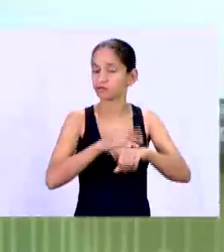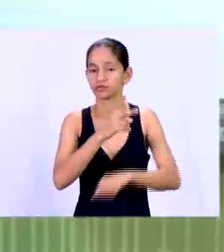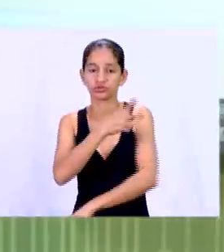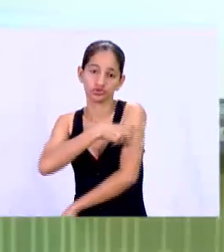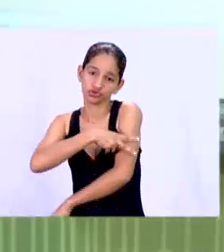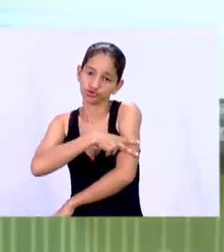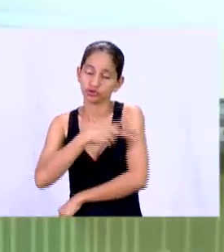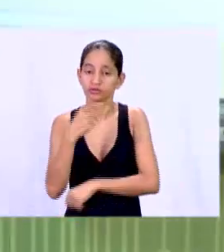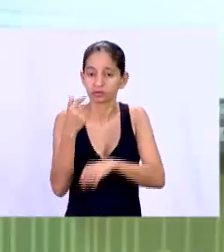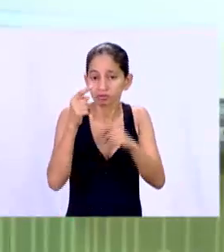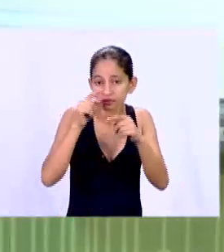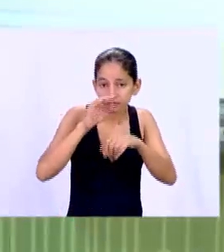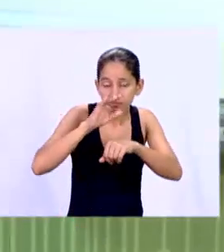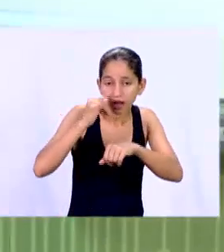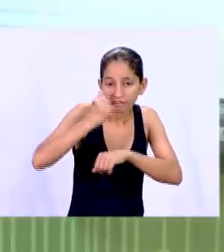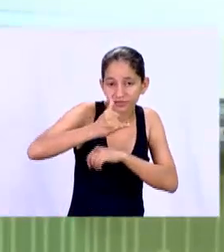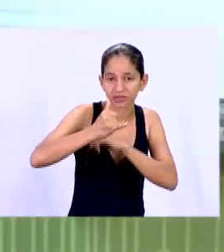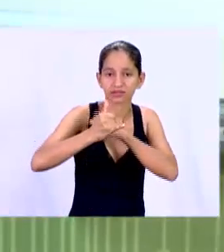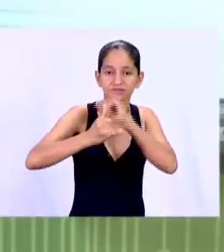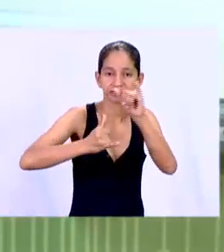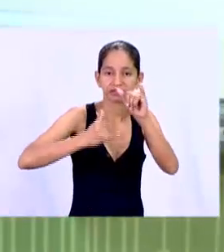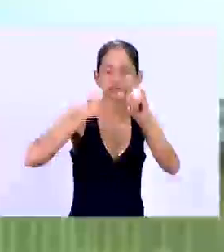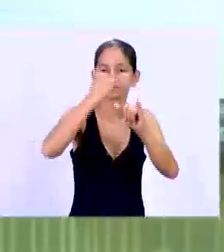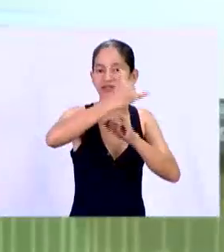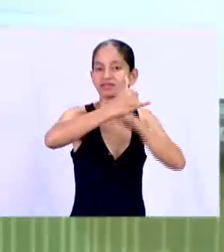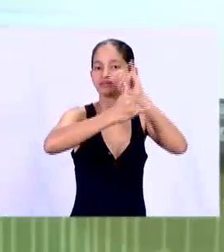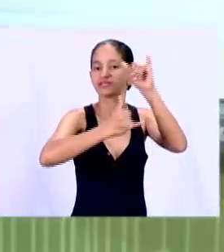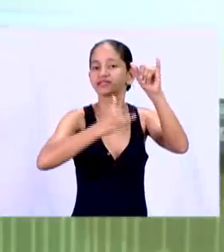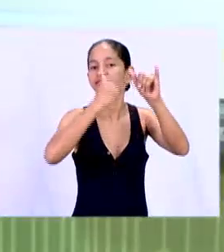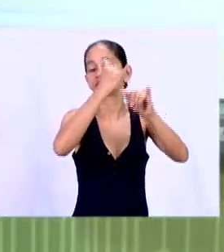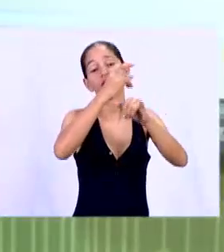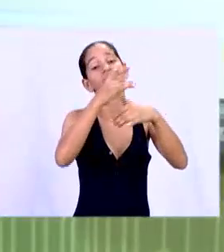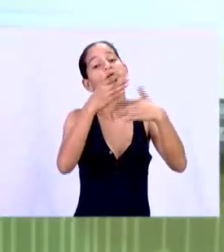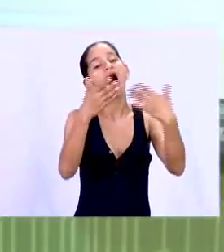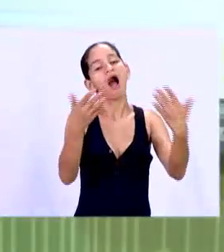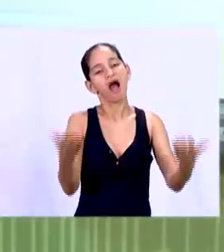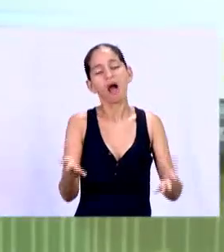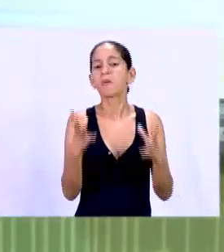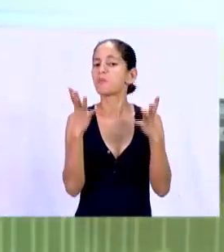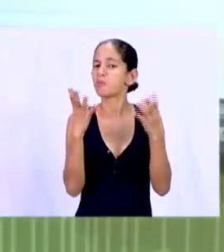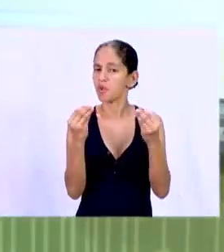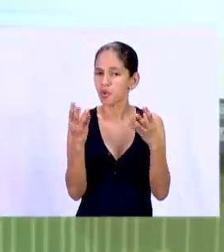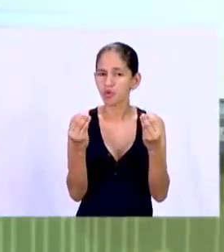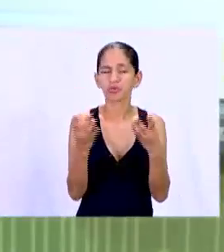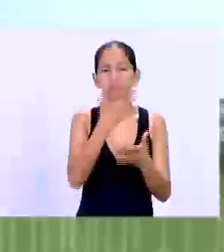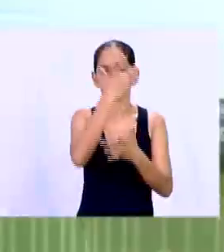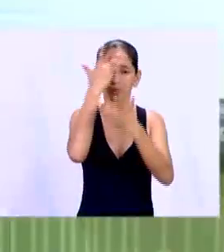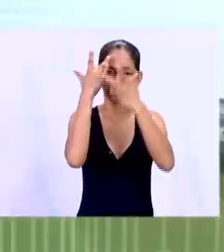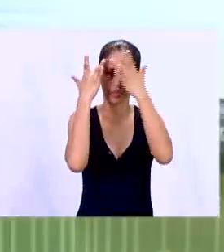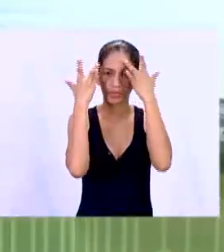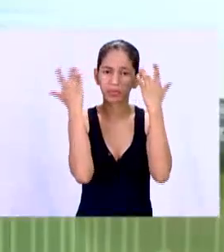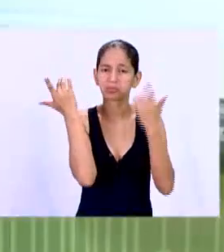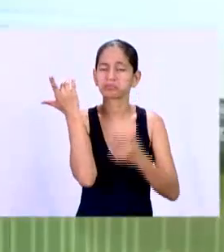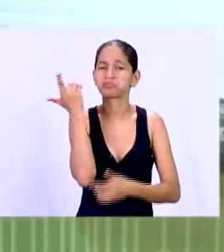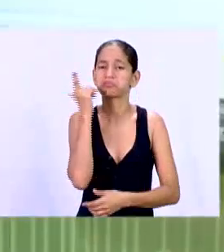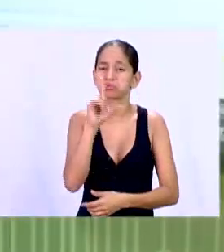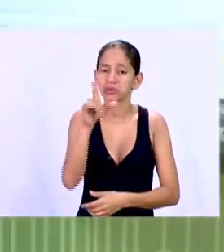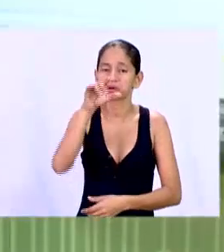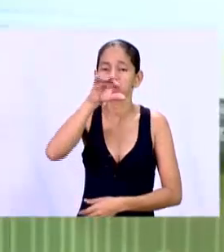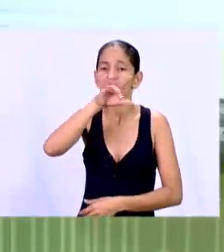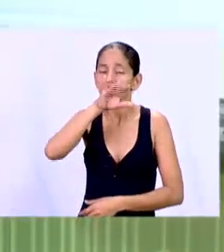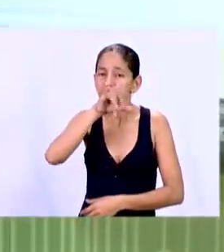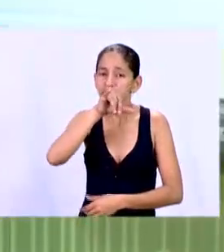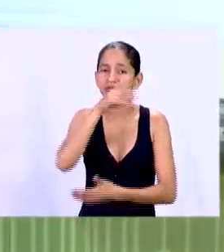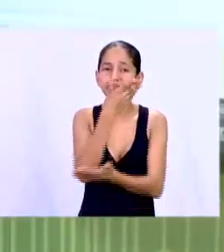chefe. E ele vai falar com o diretor. Eu já vi muita gente, né, em muita empresa se dar mal por causa disso,